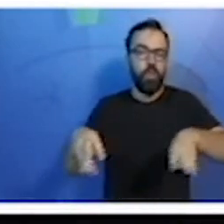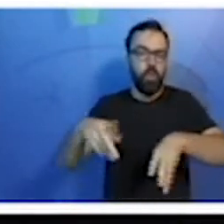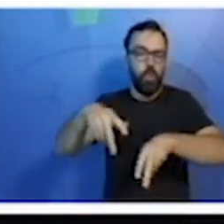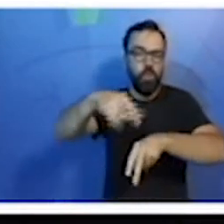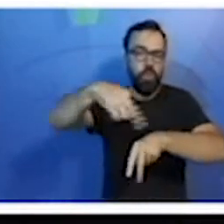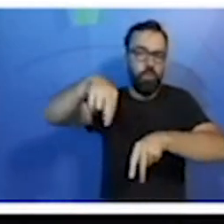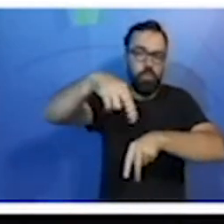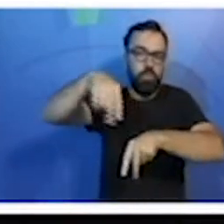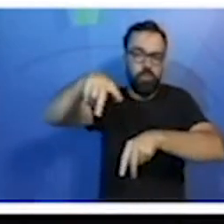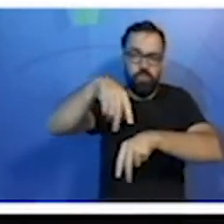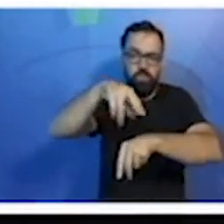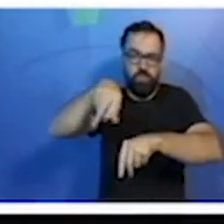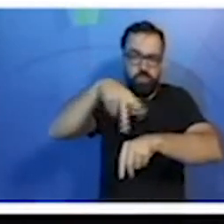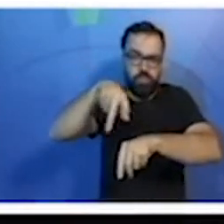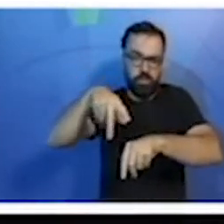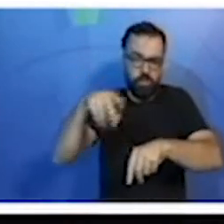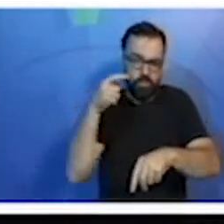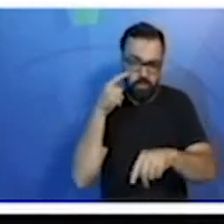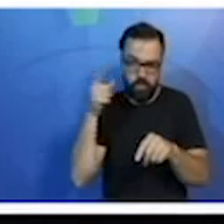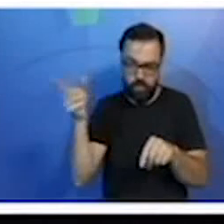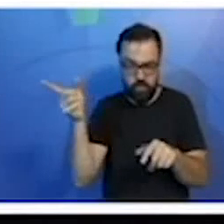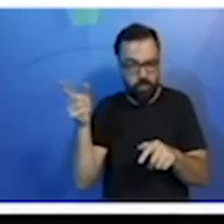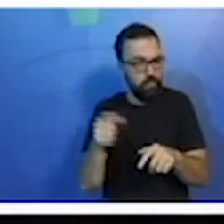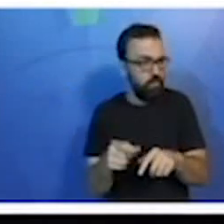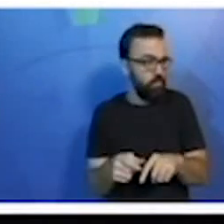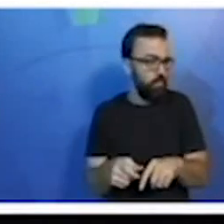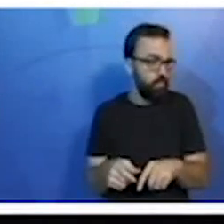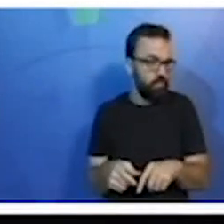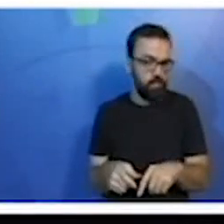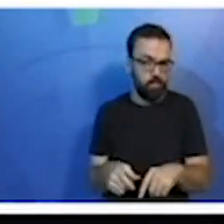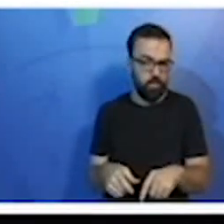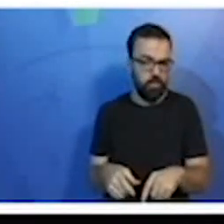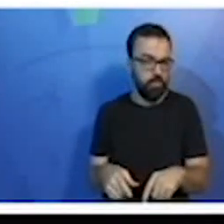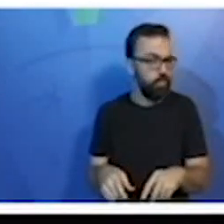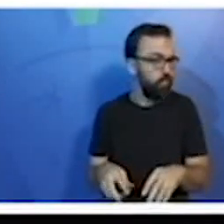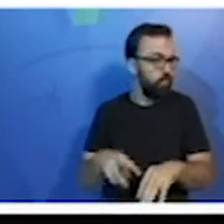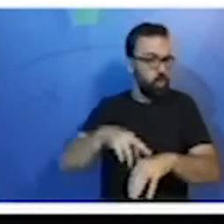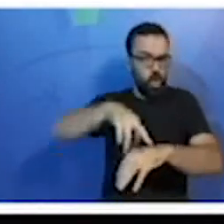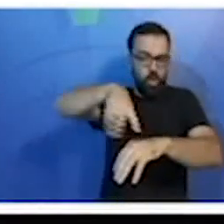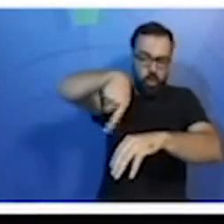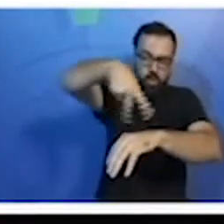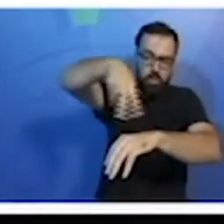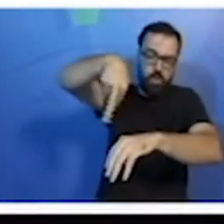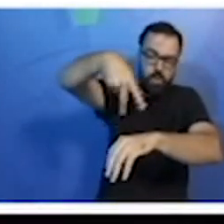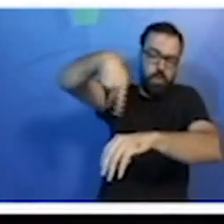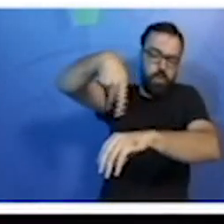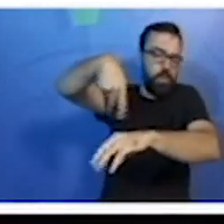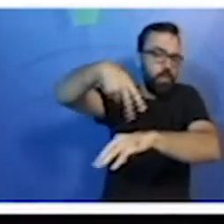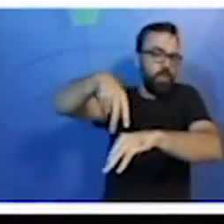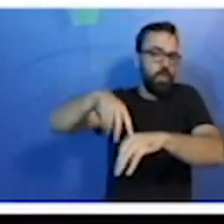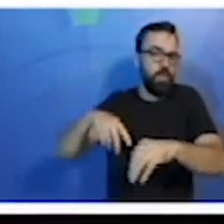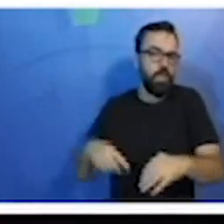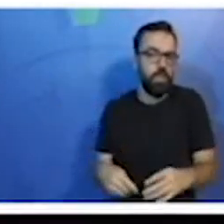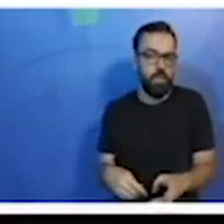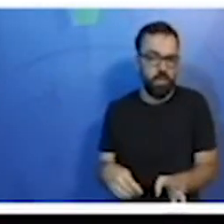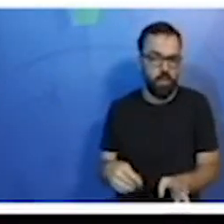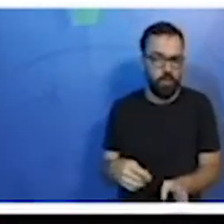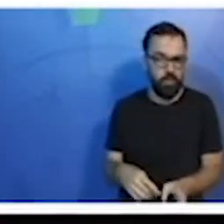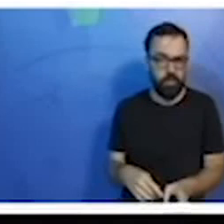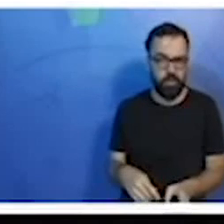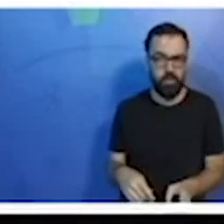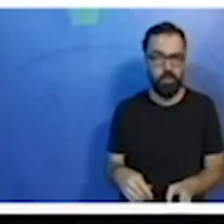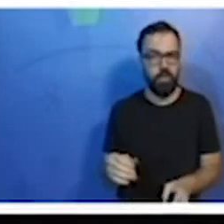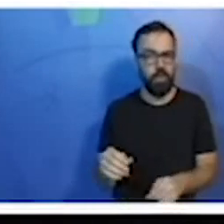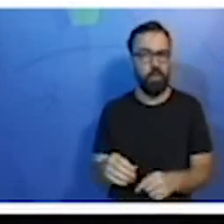ciclista ele tem que fazer as manobras no solo então aqui ó ele faço manobras então aquele tava fazendo um giro exame sobre bicicleta girando a bicicleta no solo